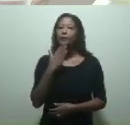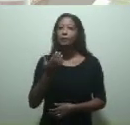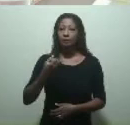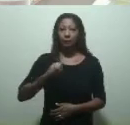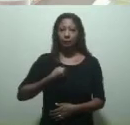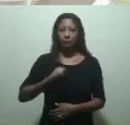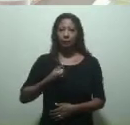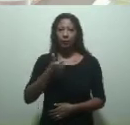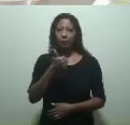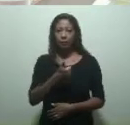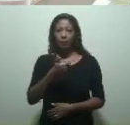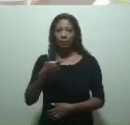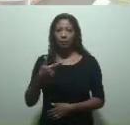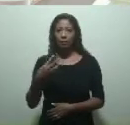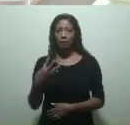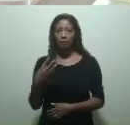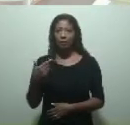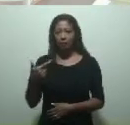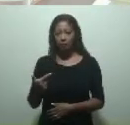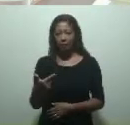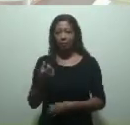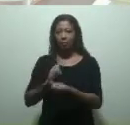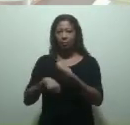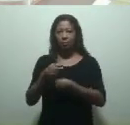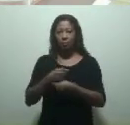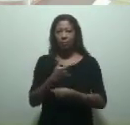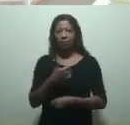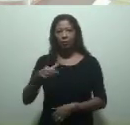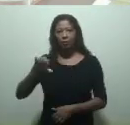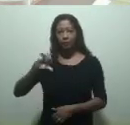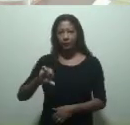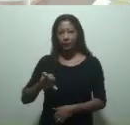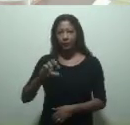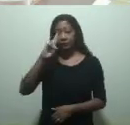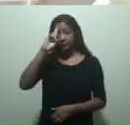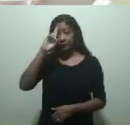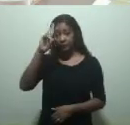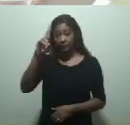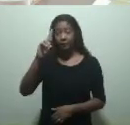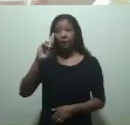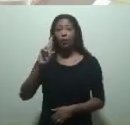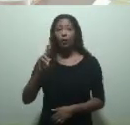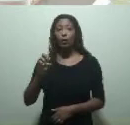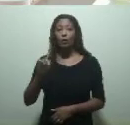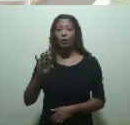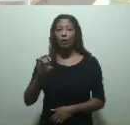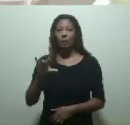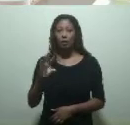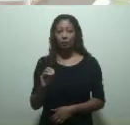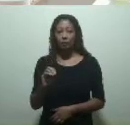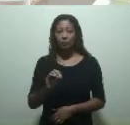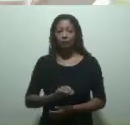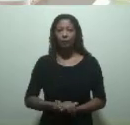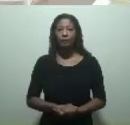número 1242 de 2019, de autoria do vereador Rogério César